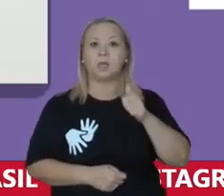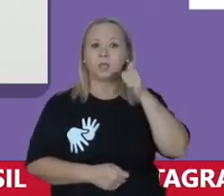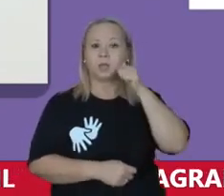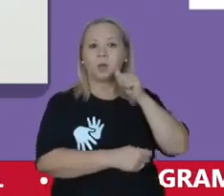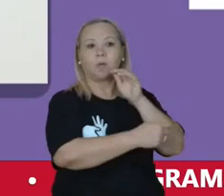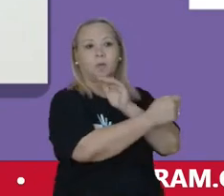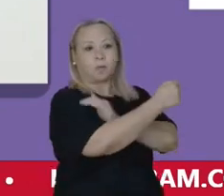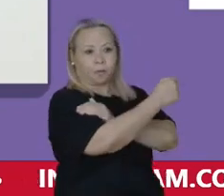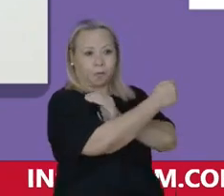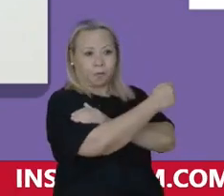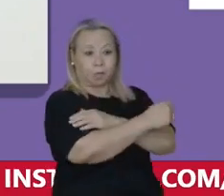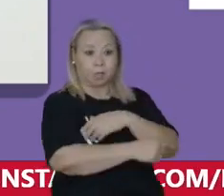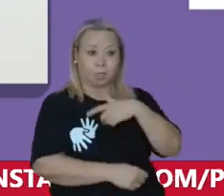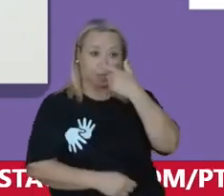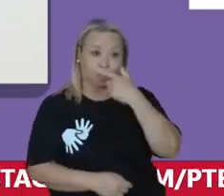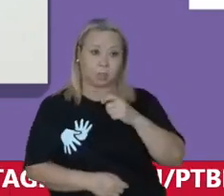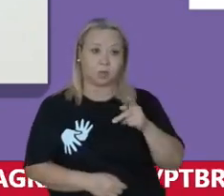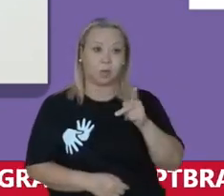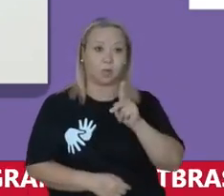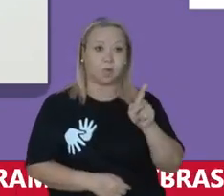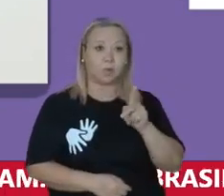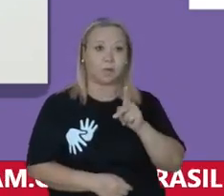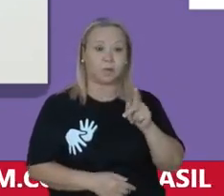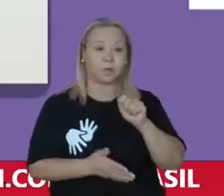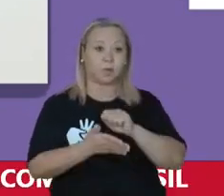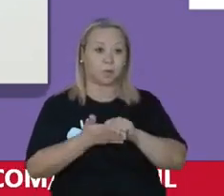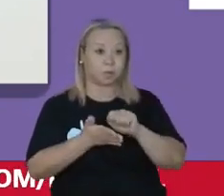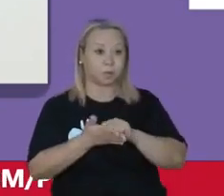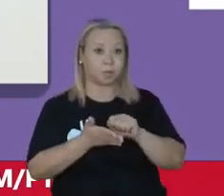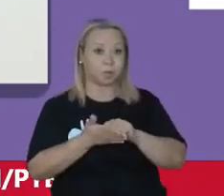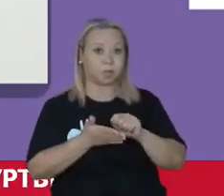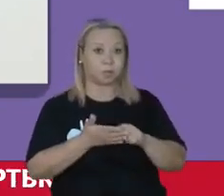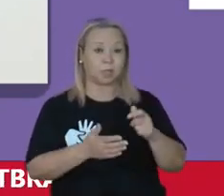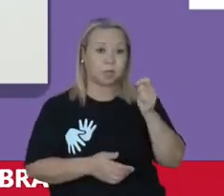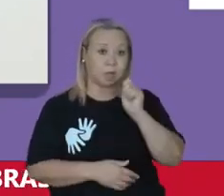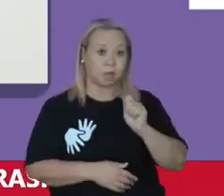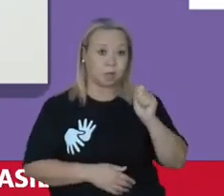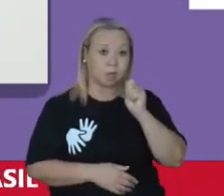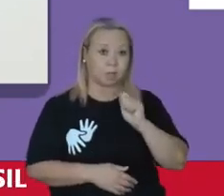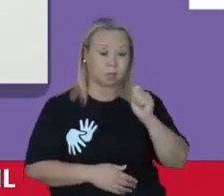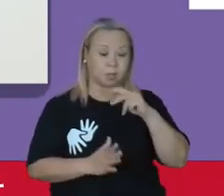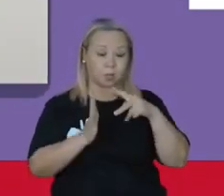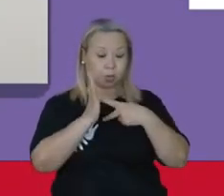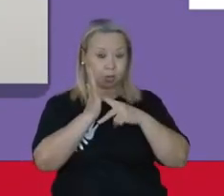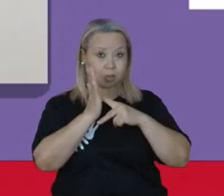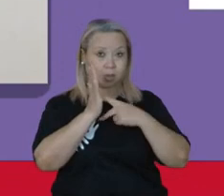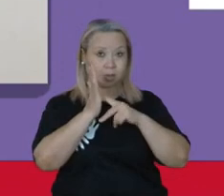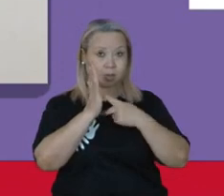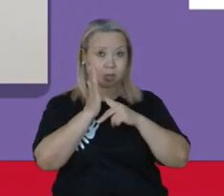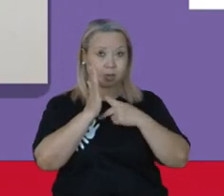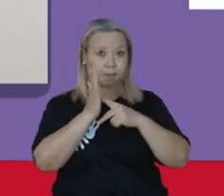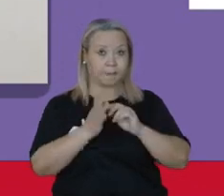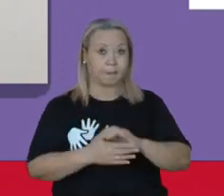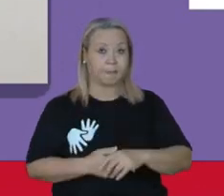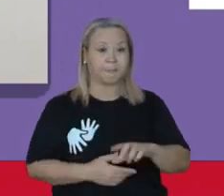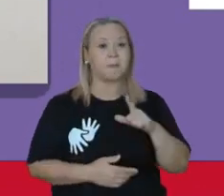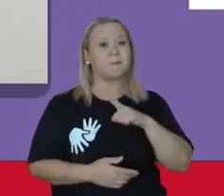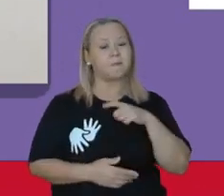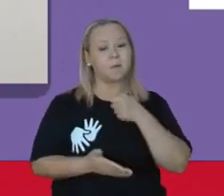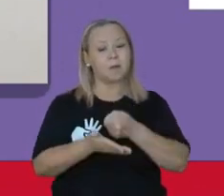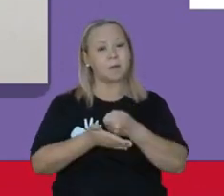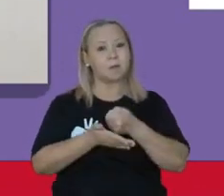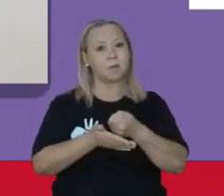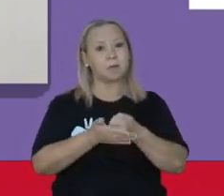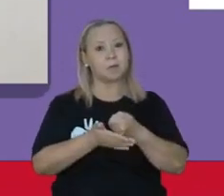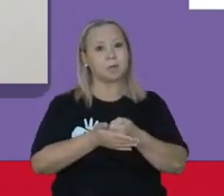feminista, professora, pesquisadora, assessora sindical e tenho dedicado